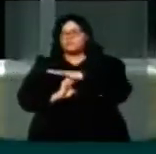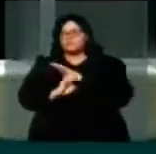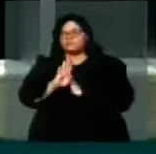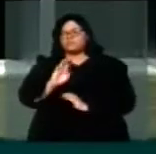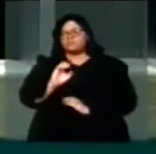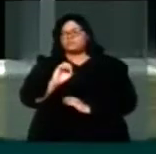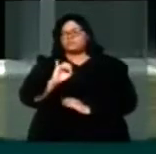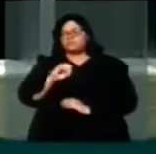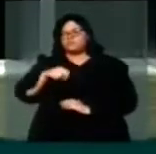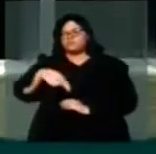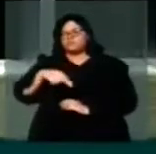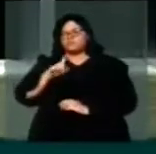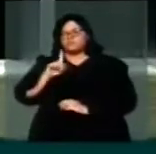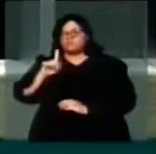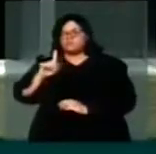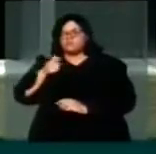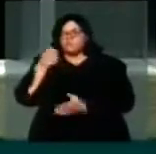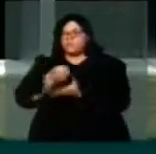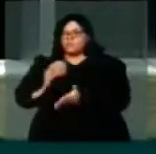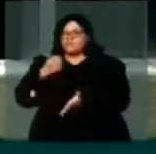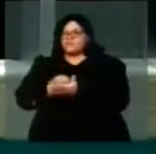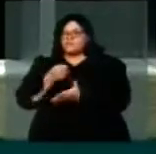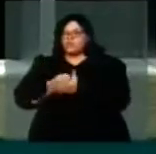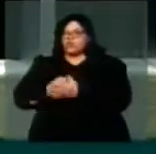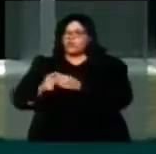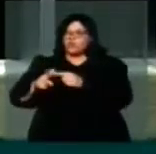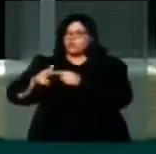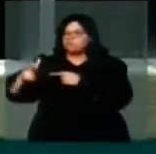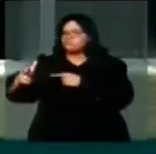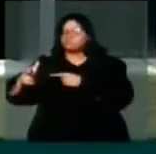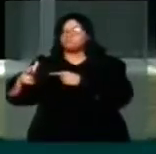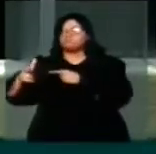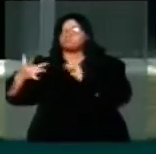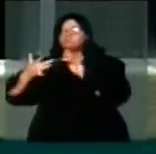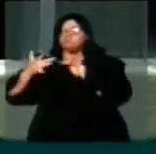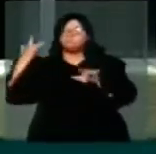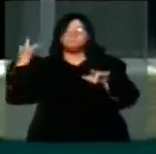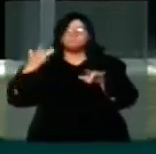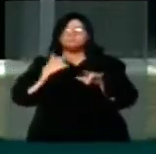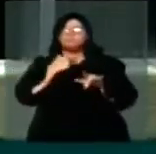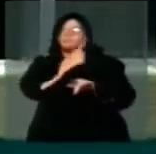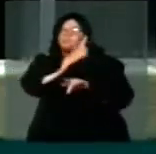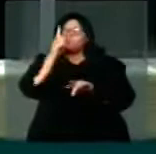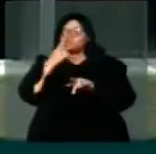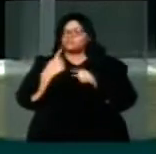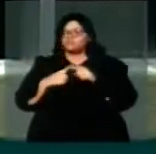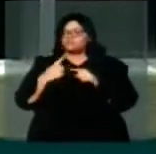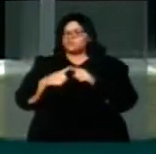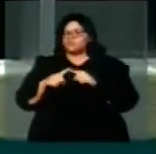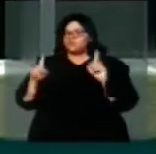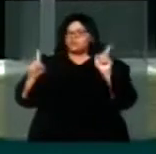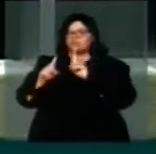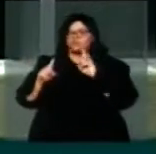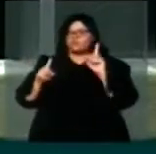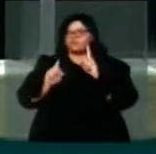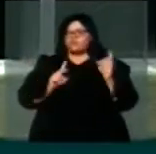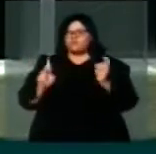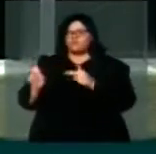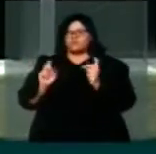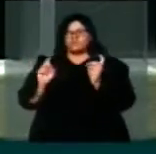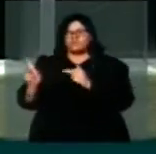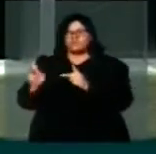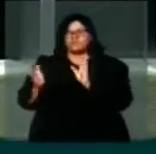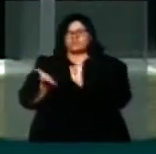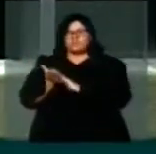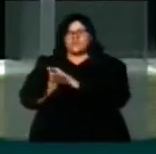obrigou, inclusive a Transbrasil, a cortar essa linha direta com Cuba, porque ela não forneceria mais peças